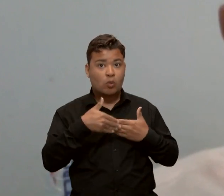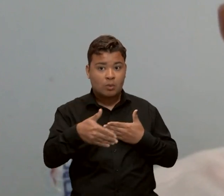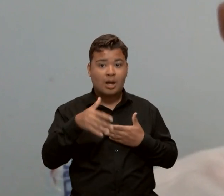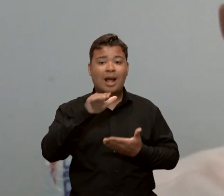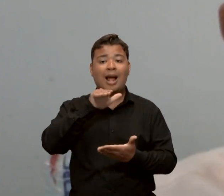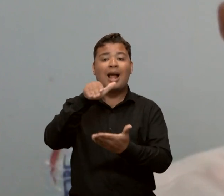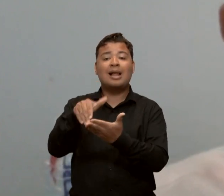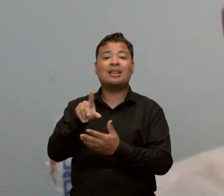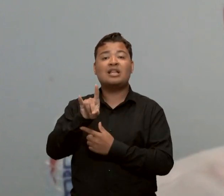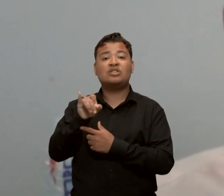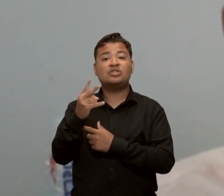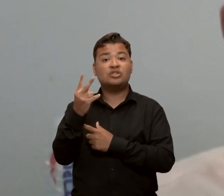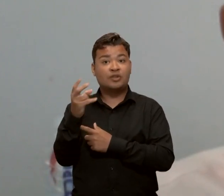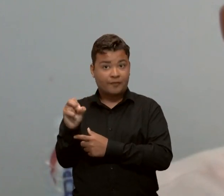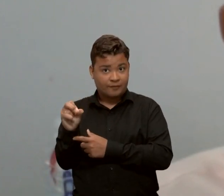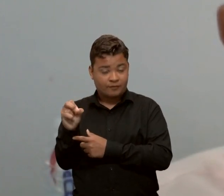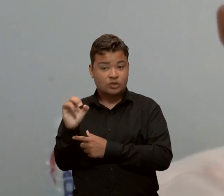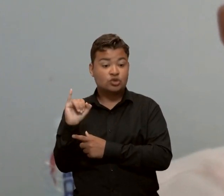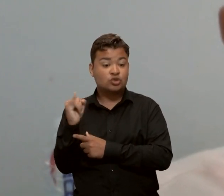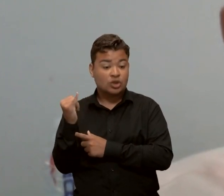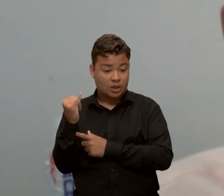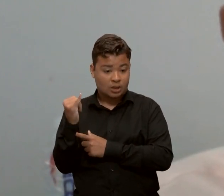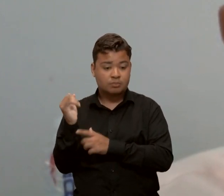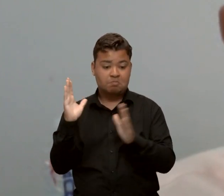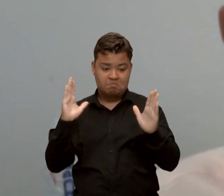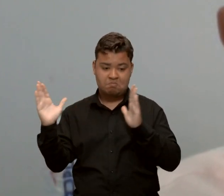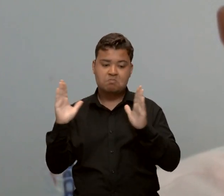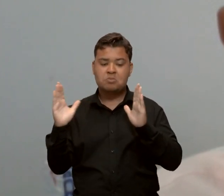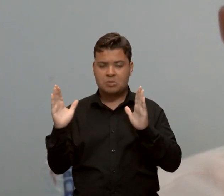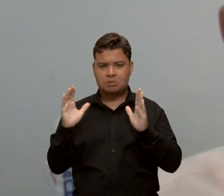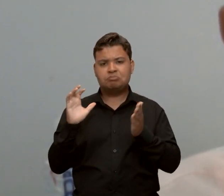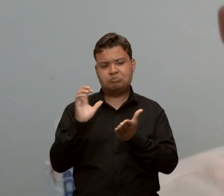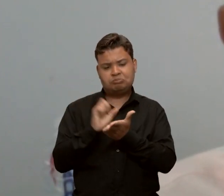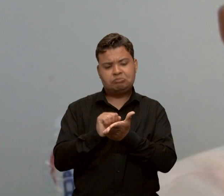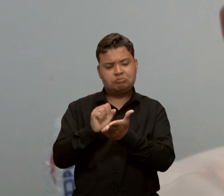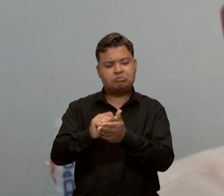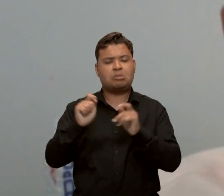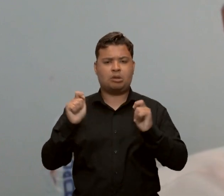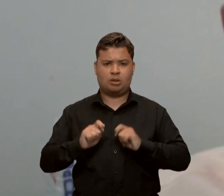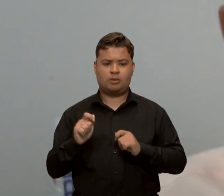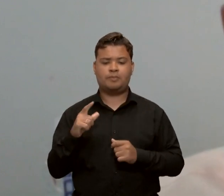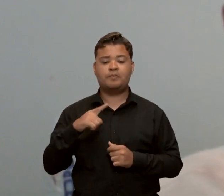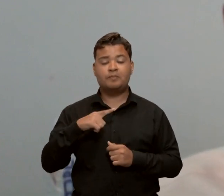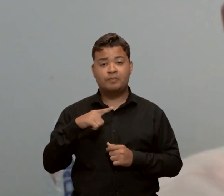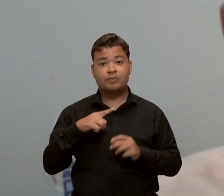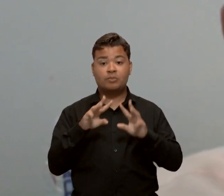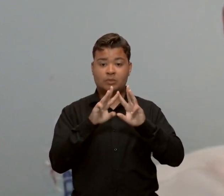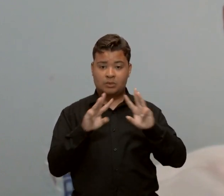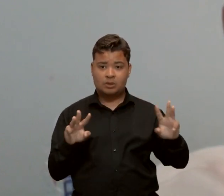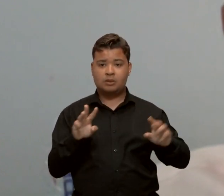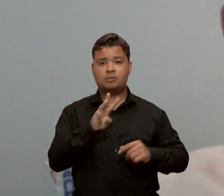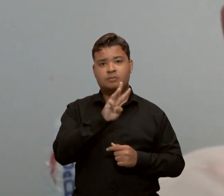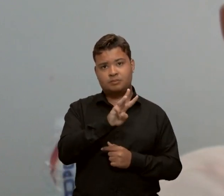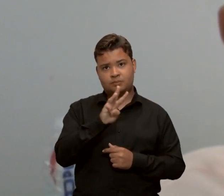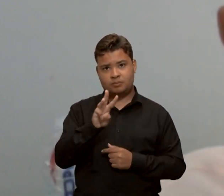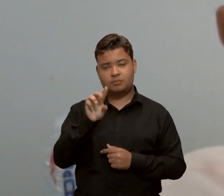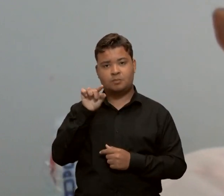20 agora de janeiro. Eles podem se inscrever pelo portal